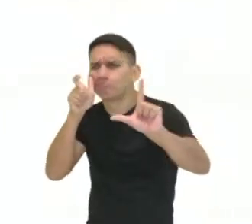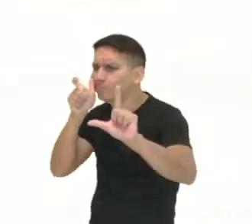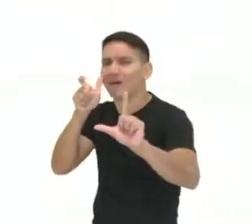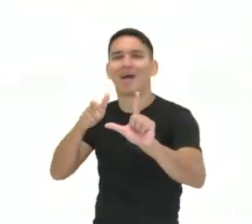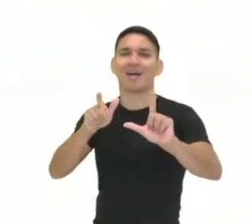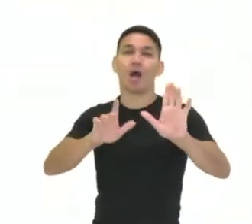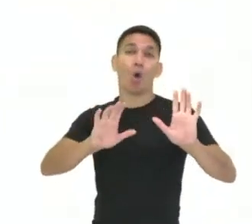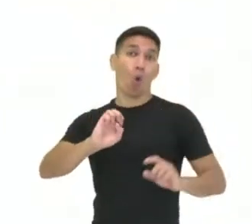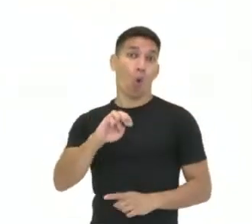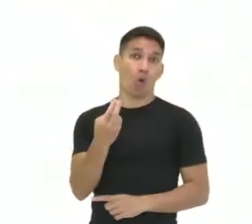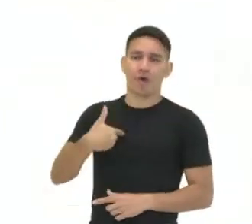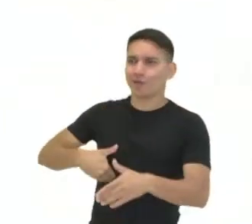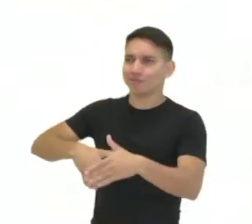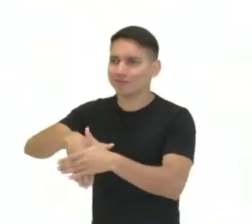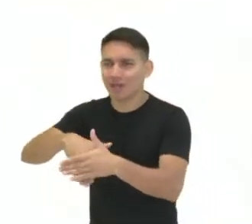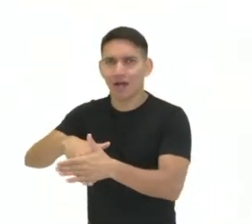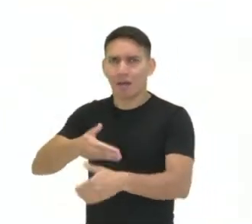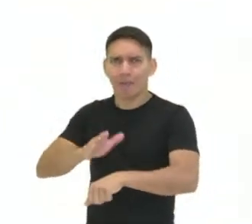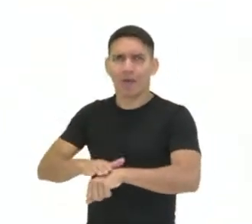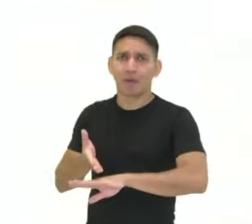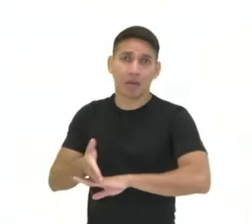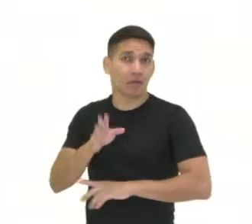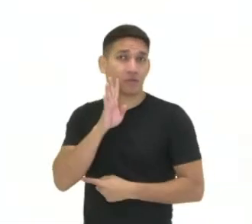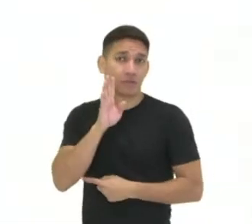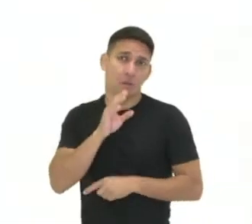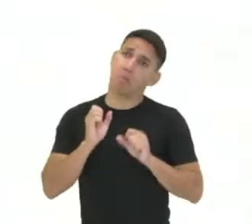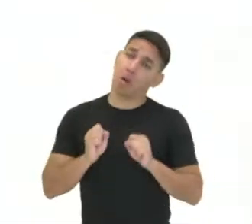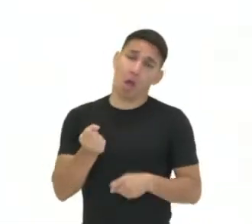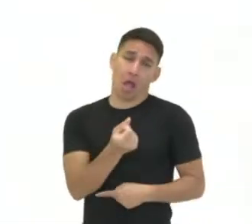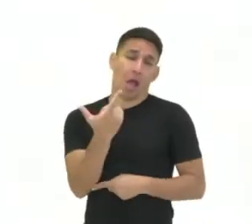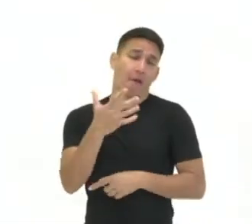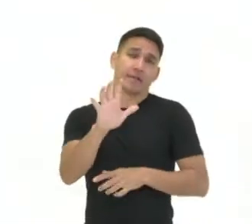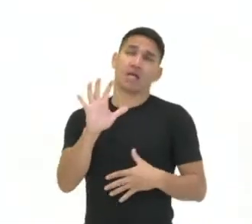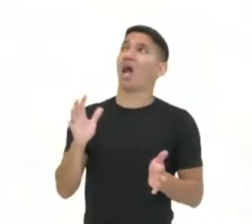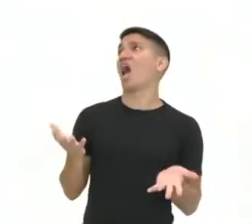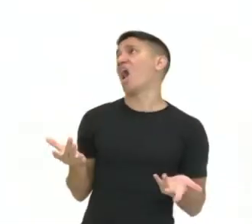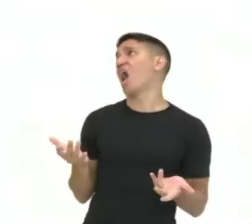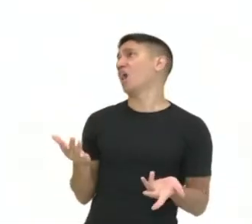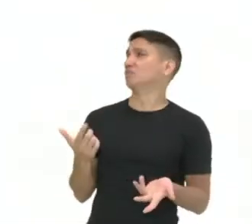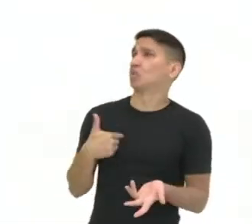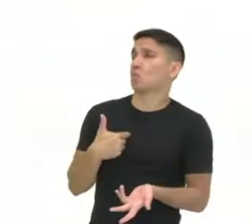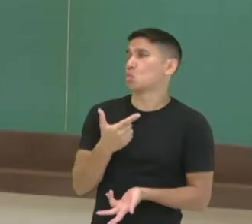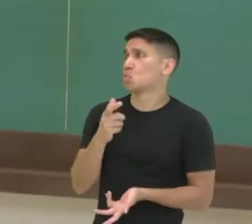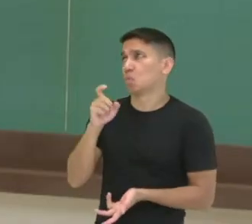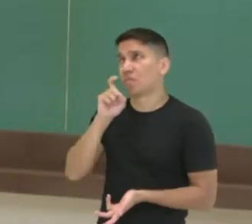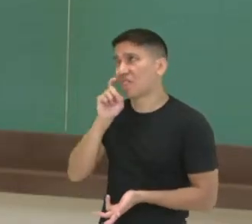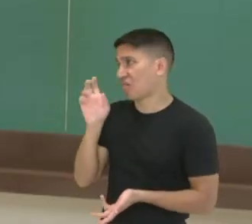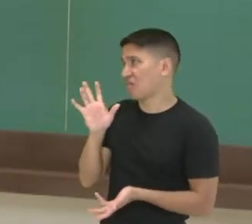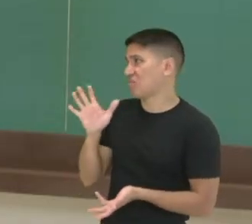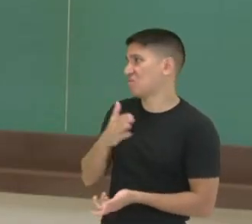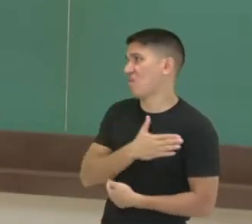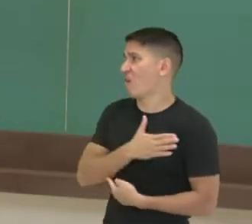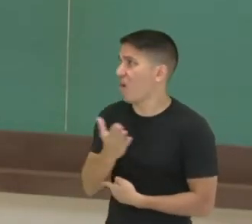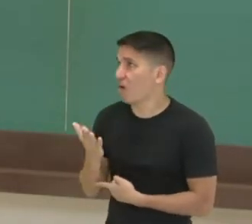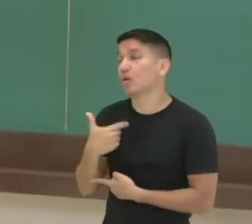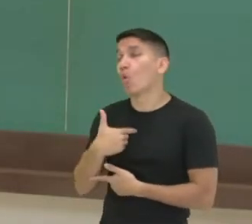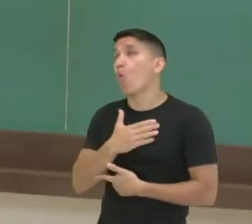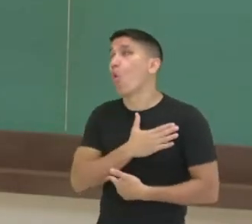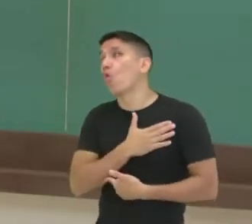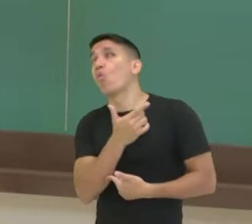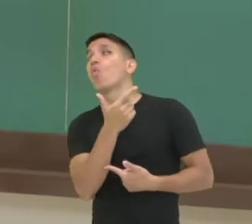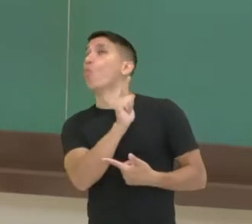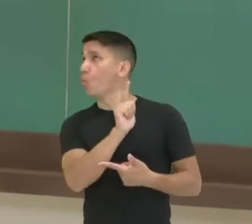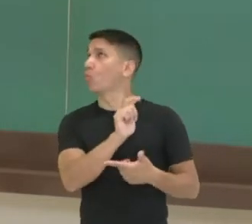Ou eu jogo, que legal. Pode ter alguns que falem assim: ah, Fabiano, eu não gosto muito de futebol, eu gosto de um outro